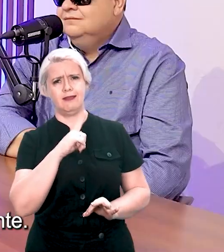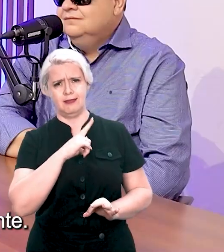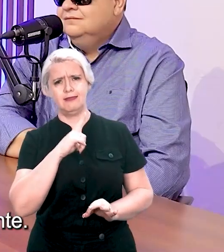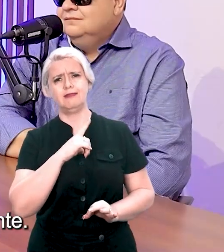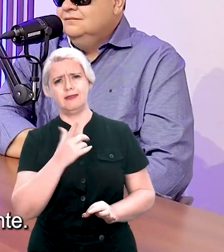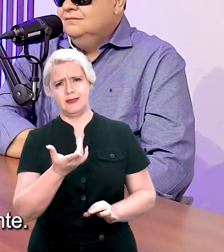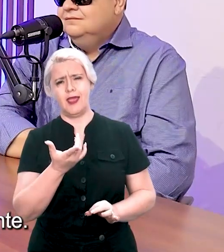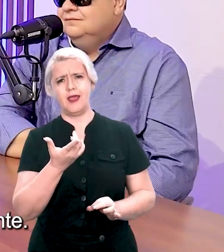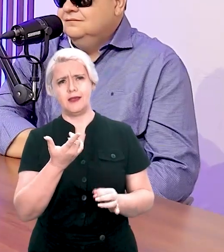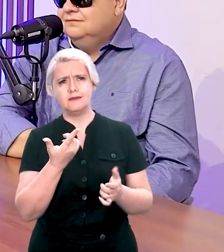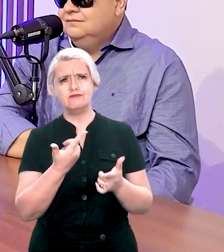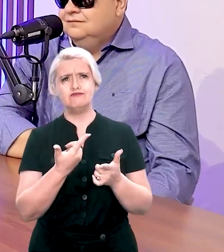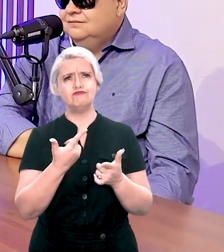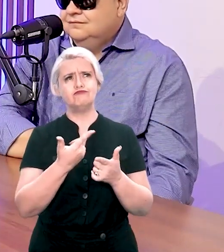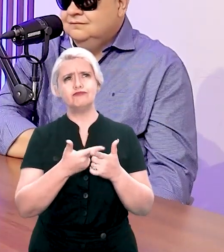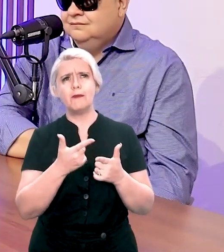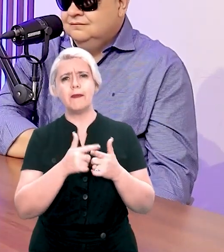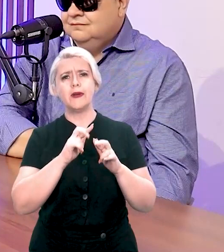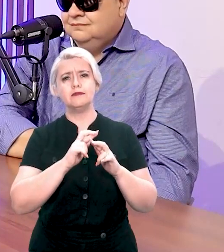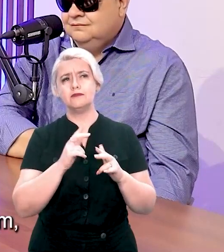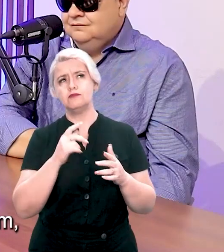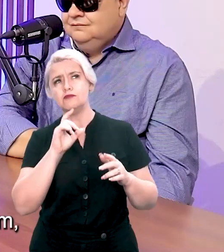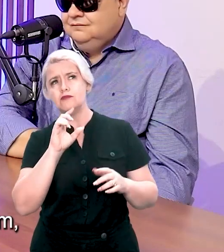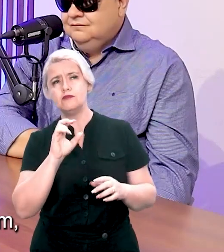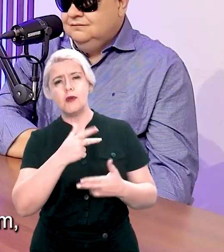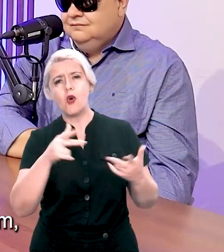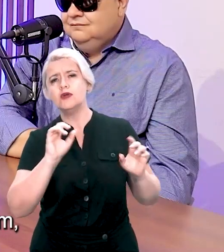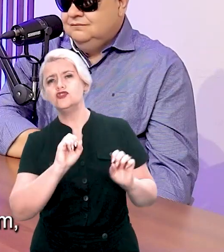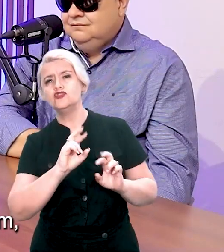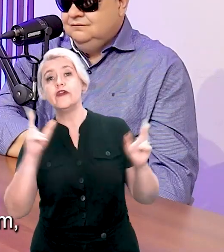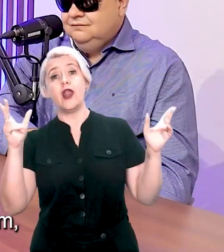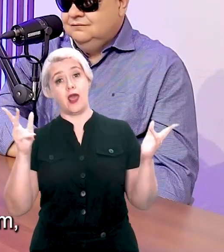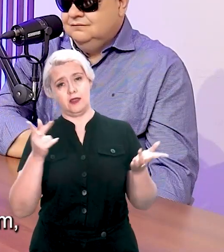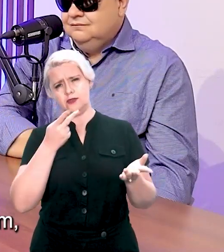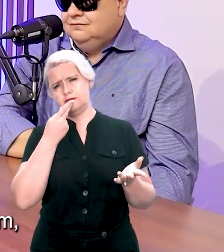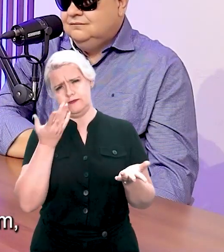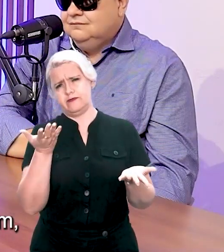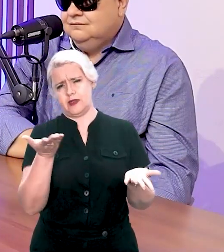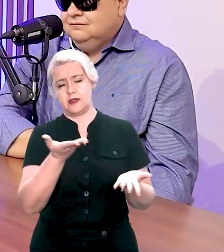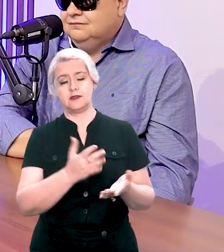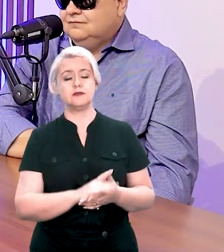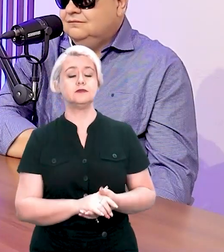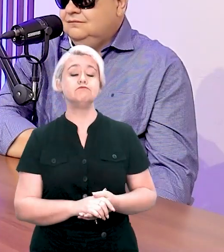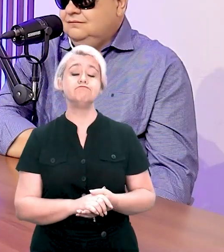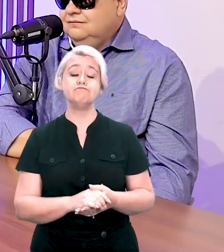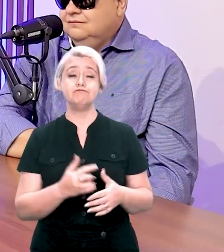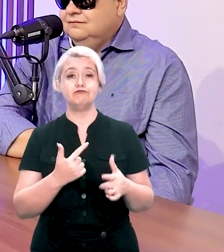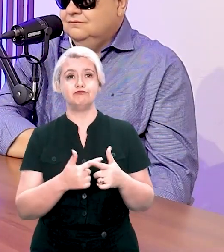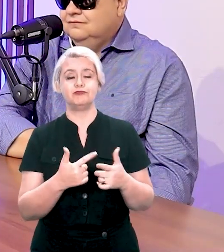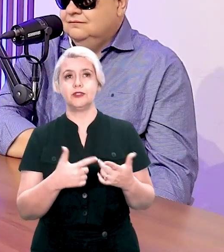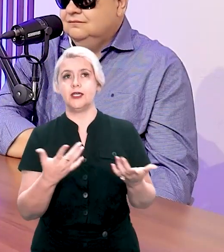algo diferente, não é? Algo diferente, vamos colocar dessa forma, para também,